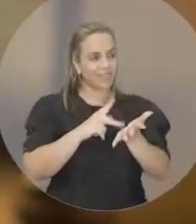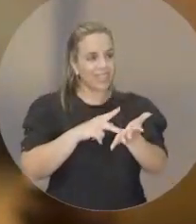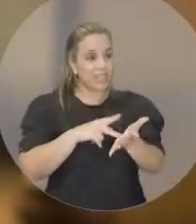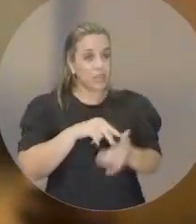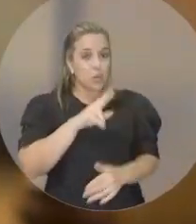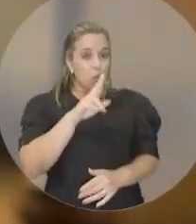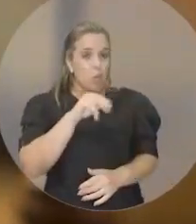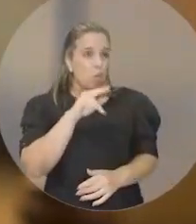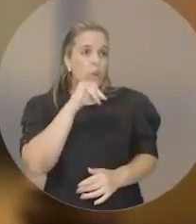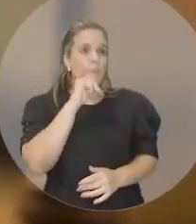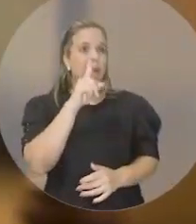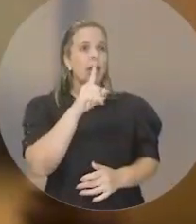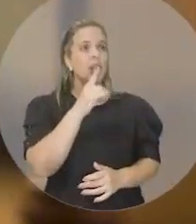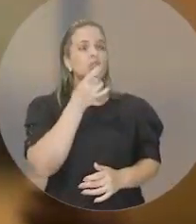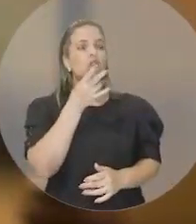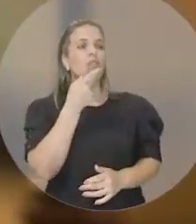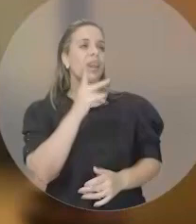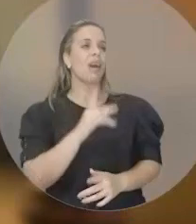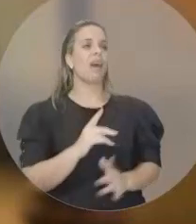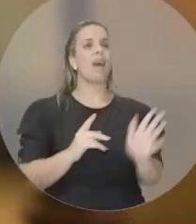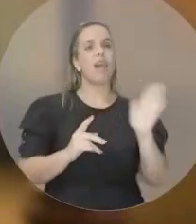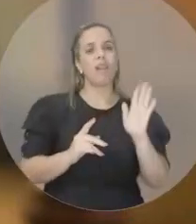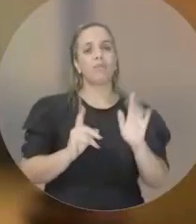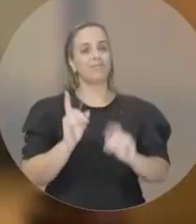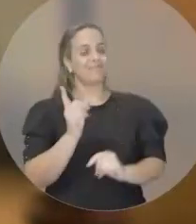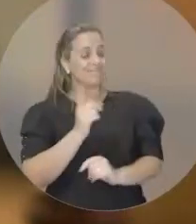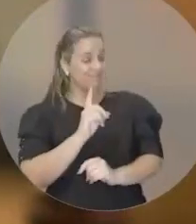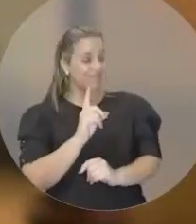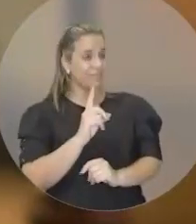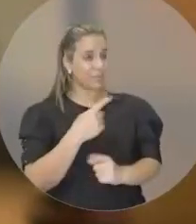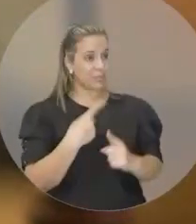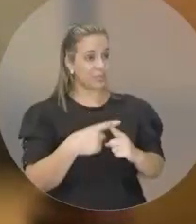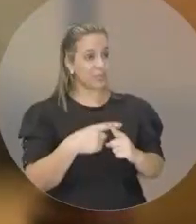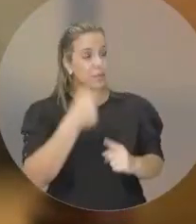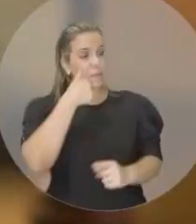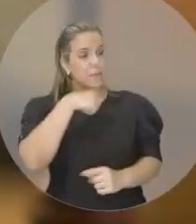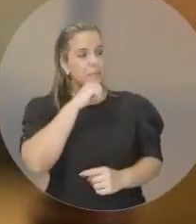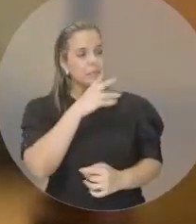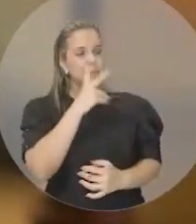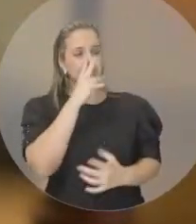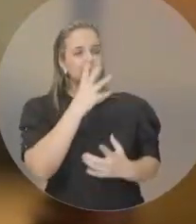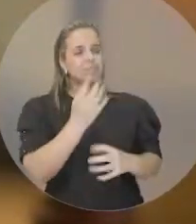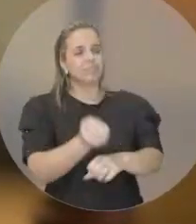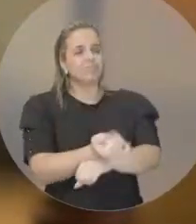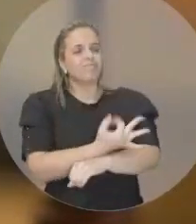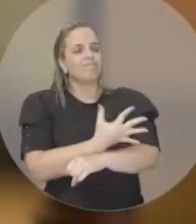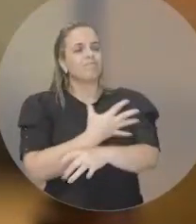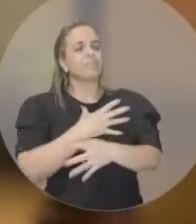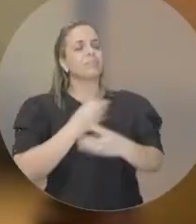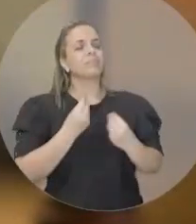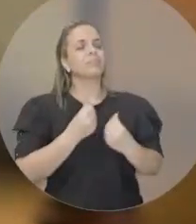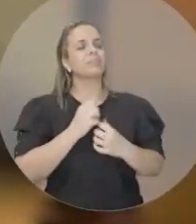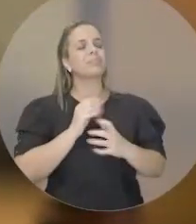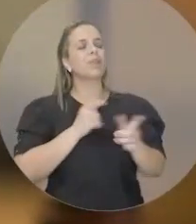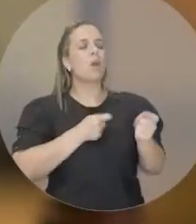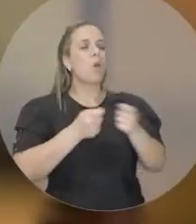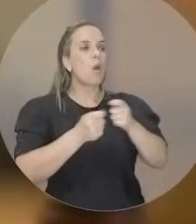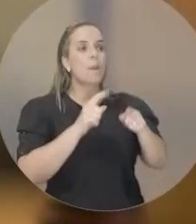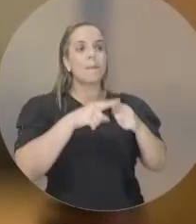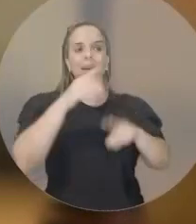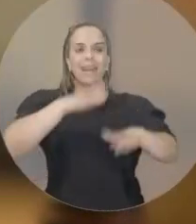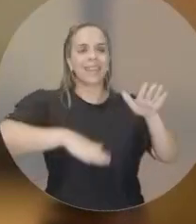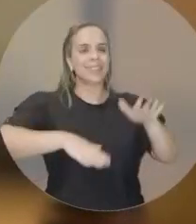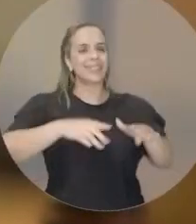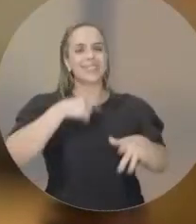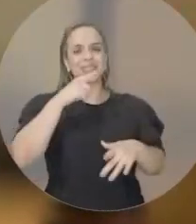fundo, nunca se tratava de um simples alô. Diante de nós, ela segurava a emoção, mas em certas situações